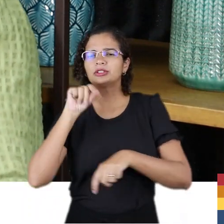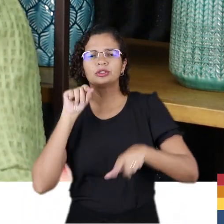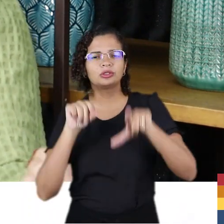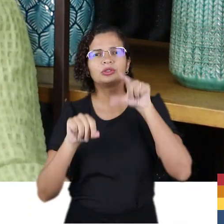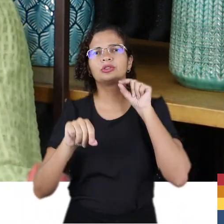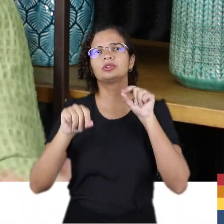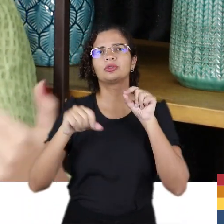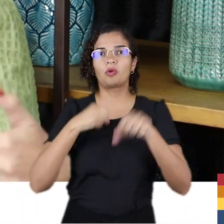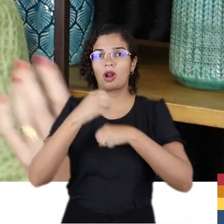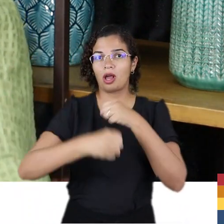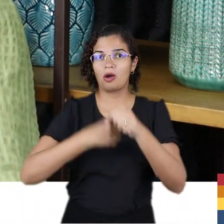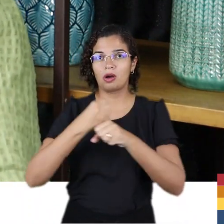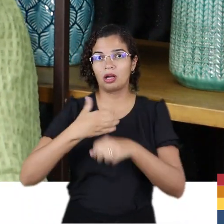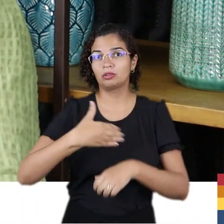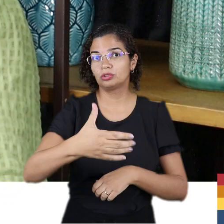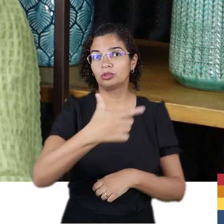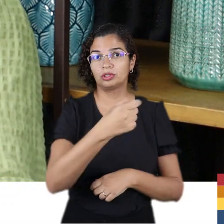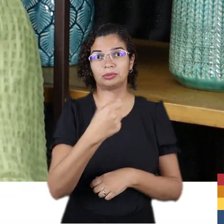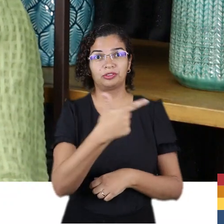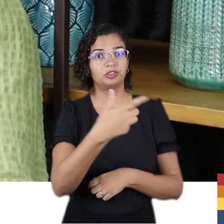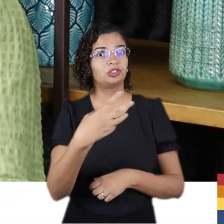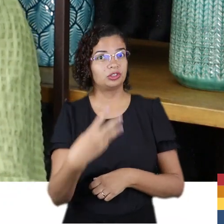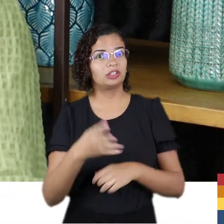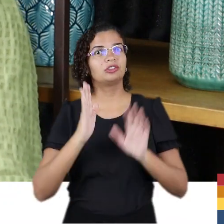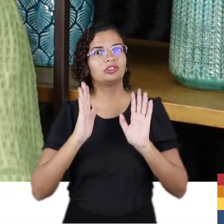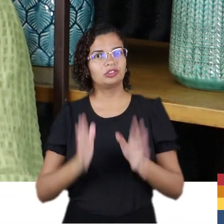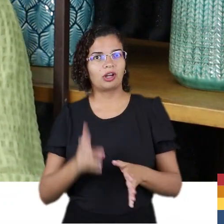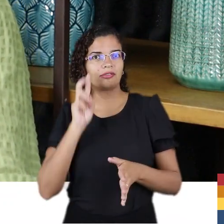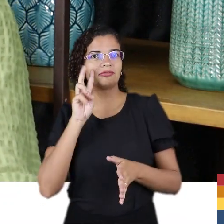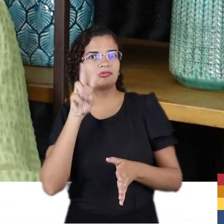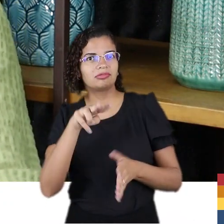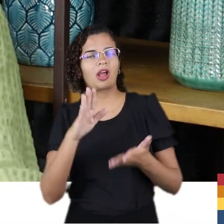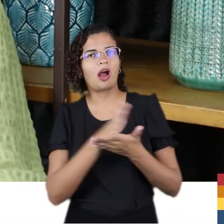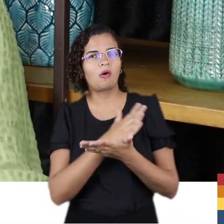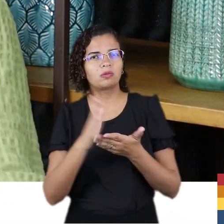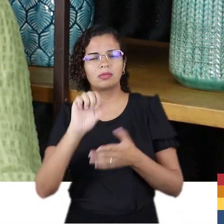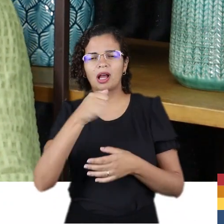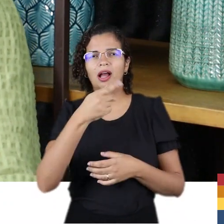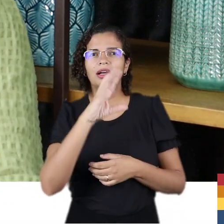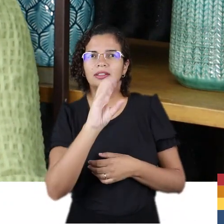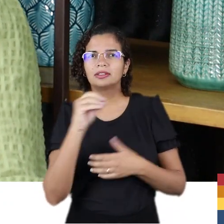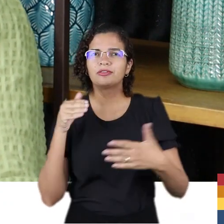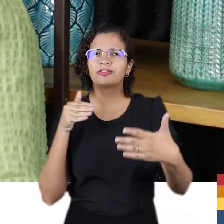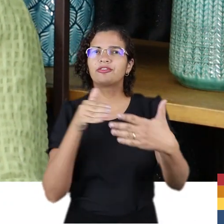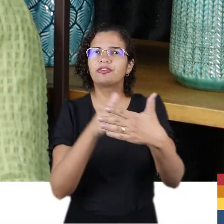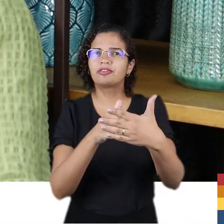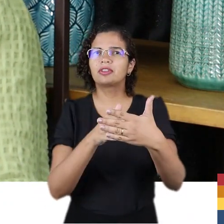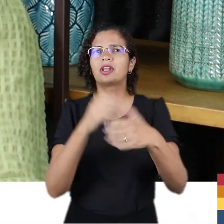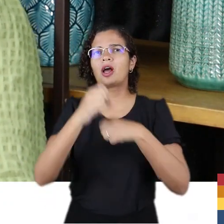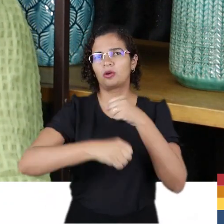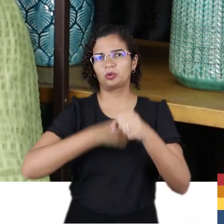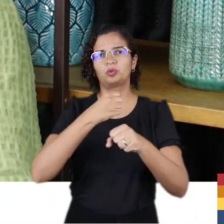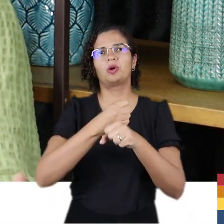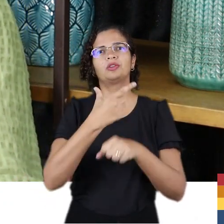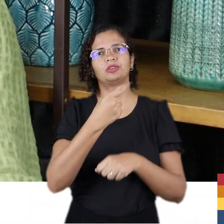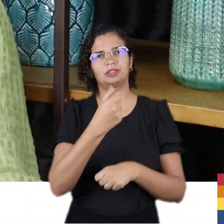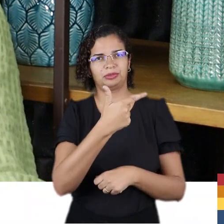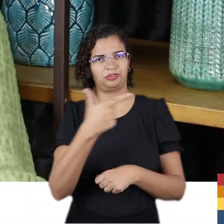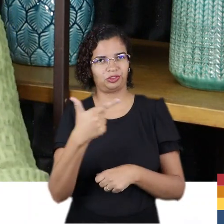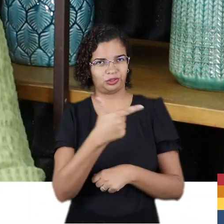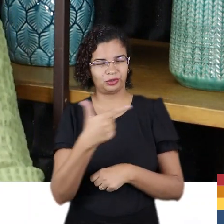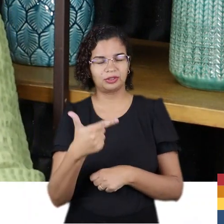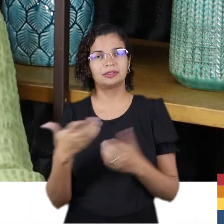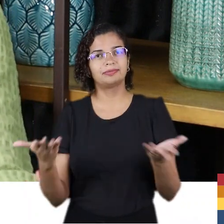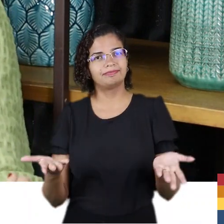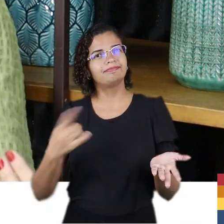2023 e que já prevê execução de ações agora já no final letivo de 2022, né? Então a gente vem aí